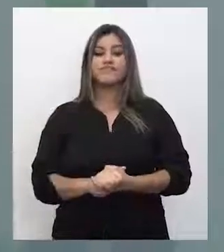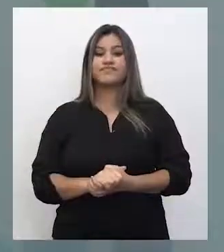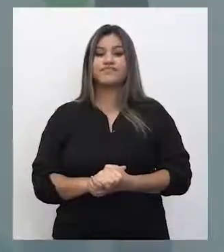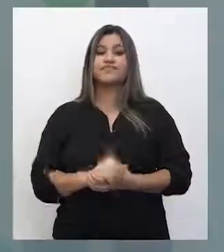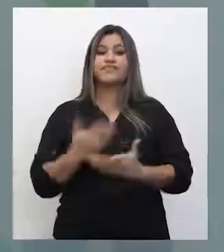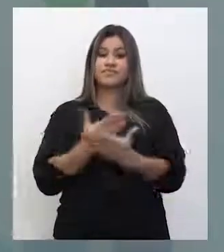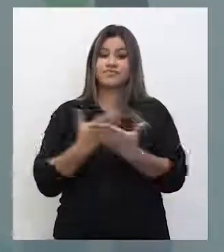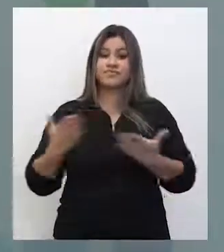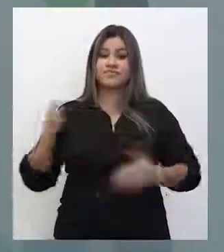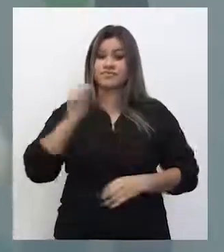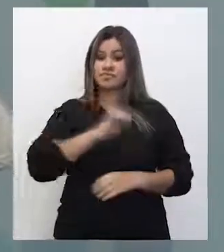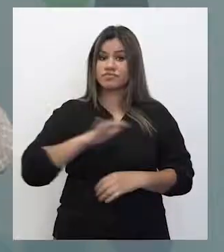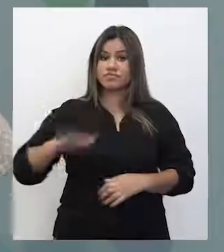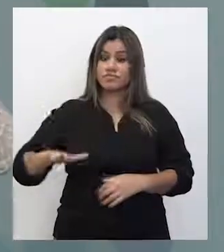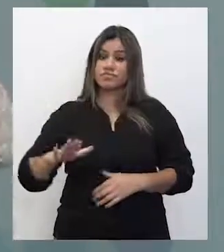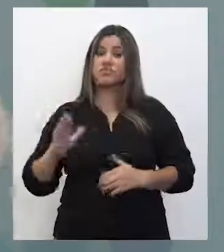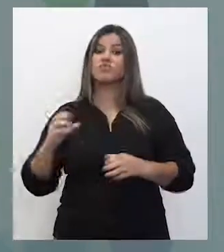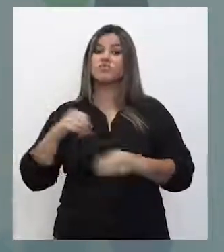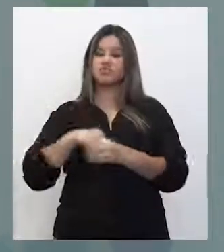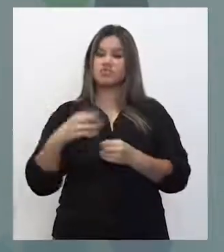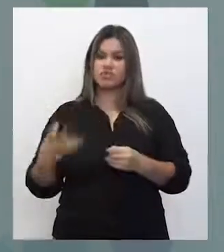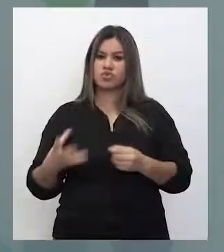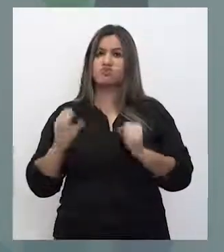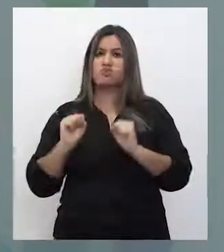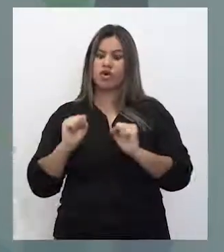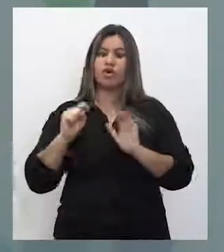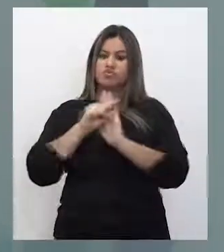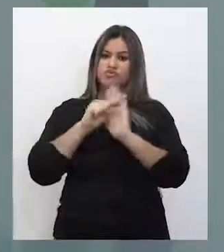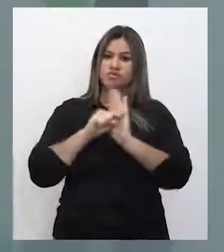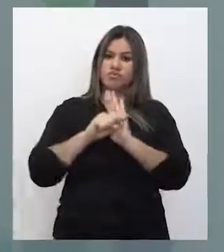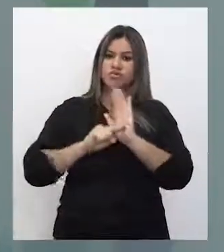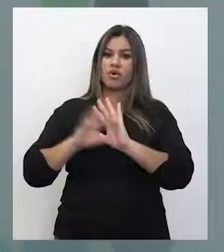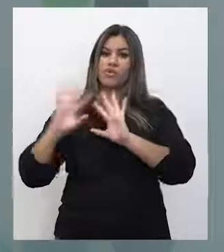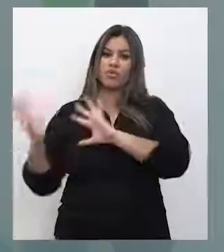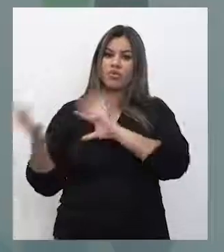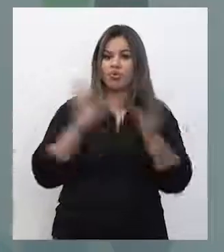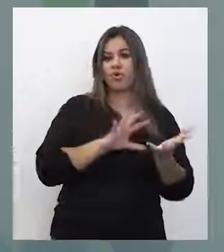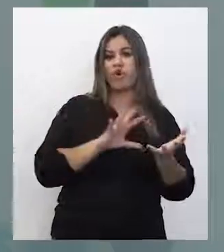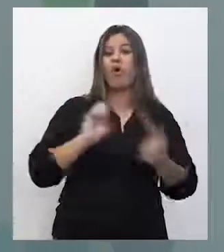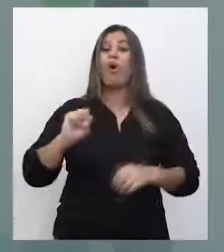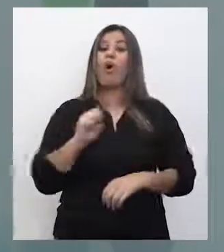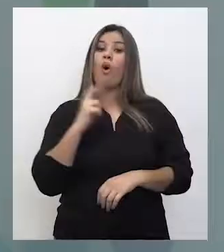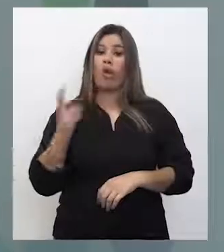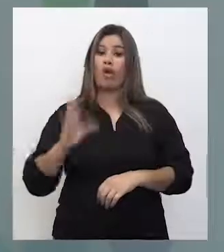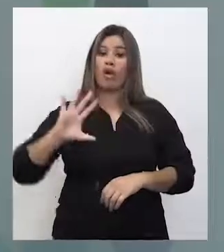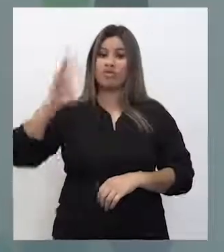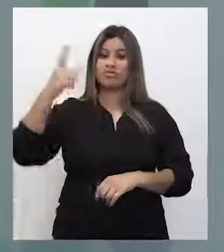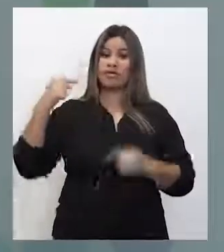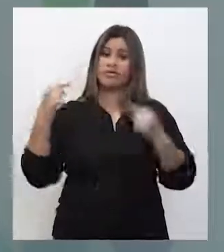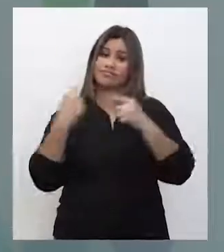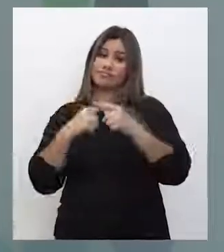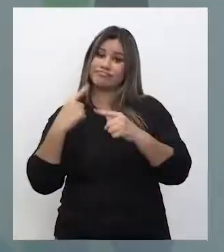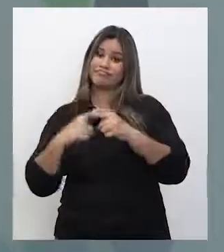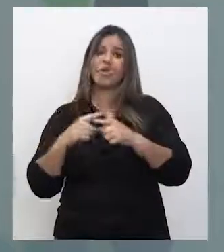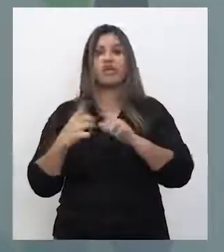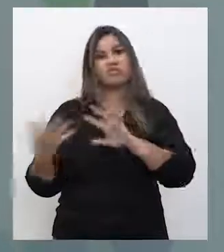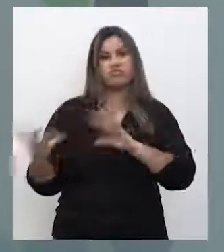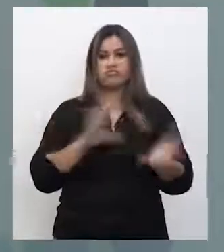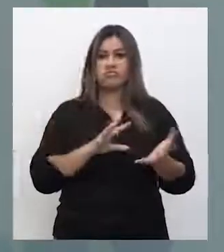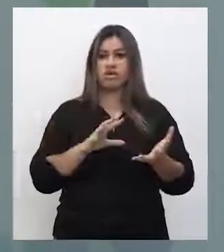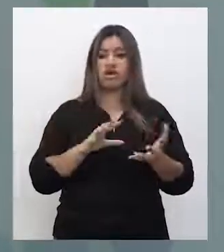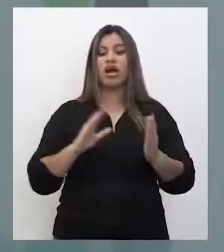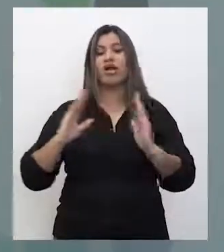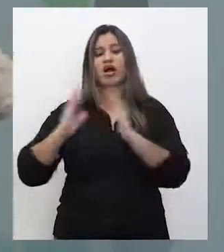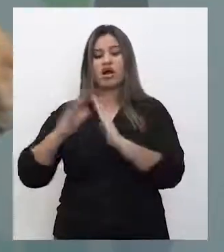vocês, alunos que estiverem com material, pesquisem aí mudanças climáticas ou coisas que acontecem devido às mudanças climáticas dentro do